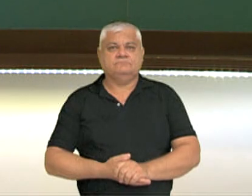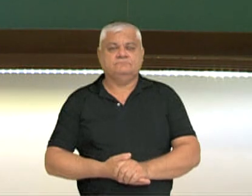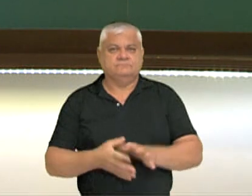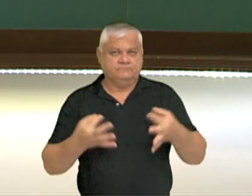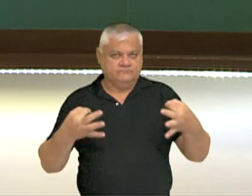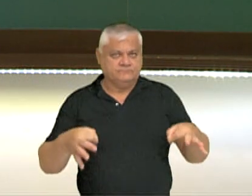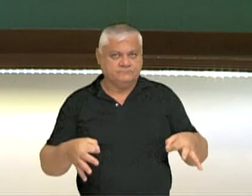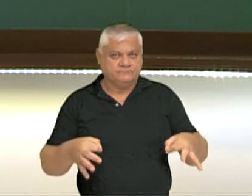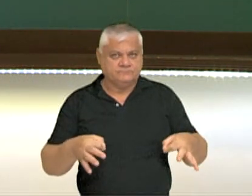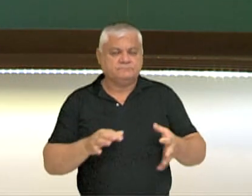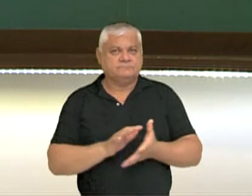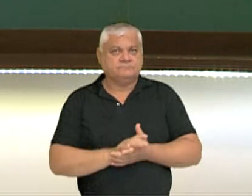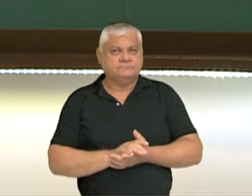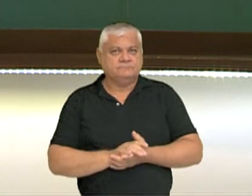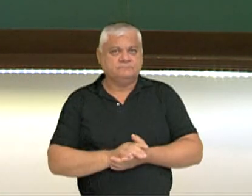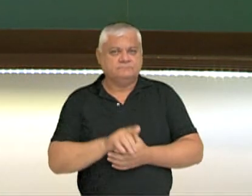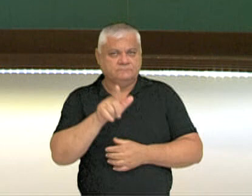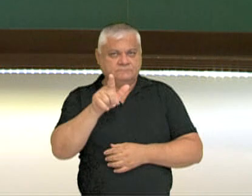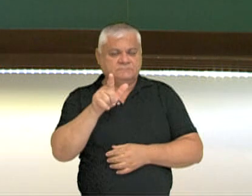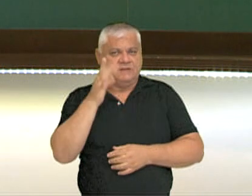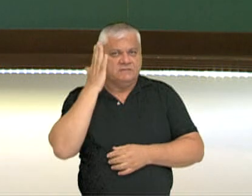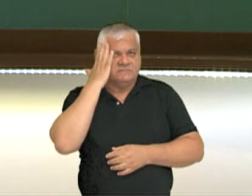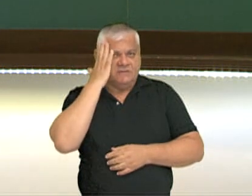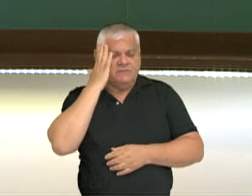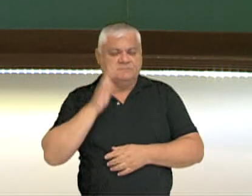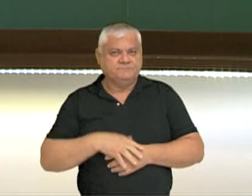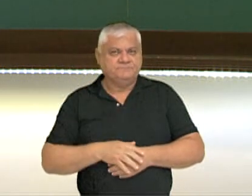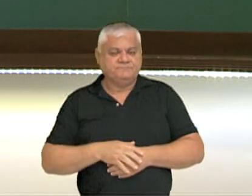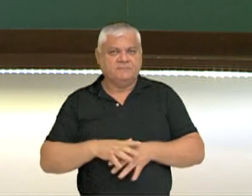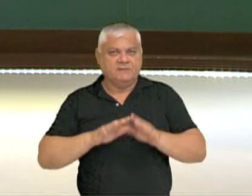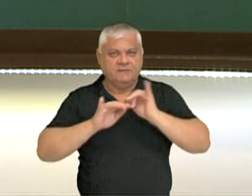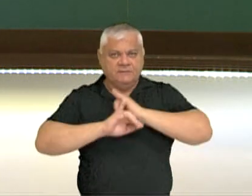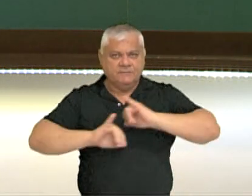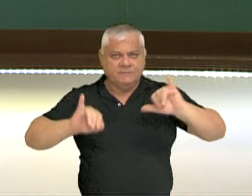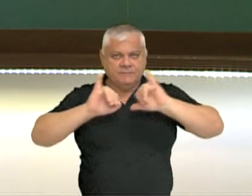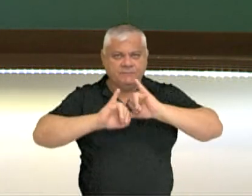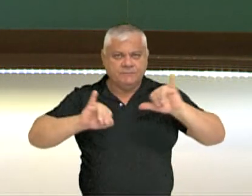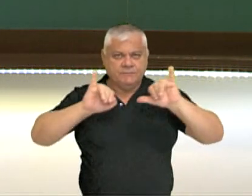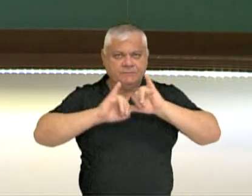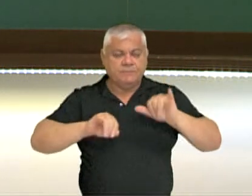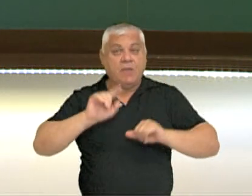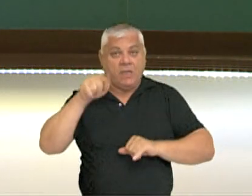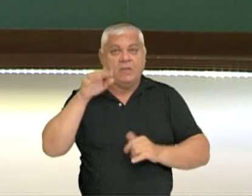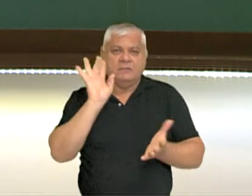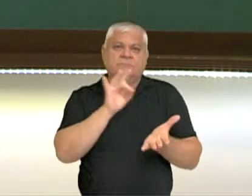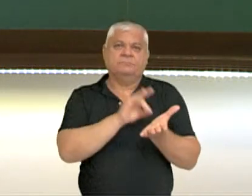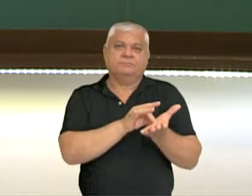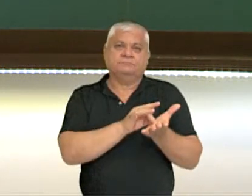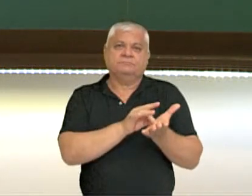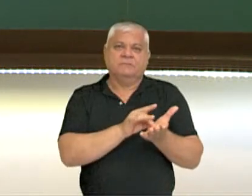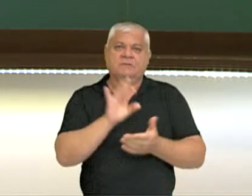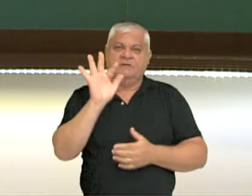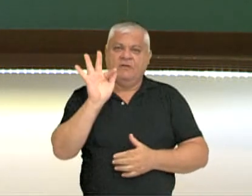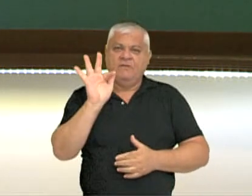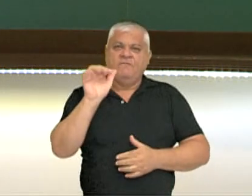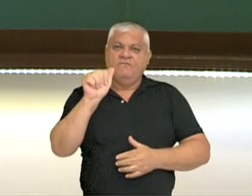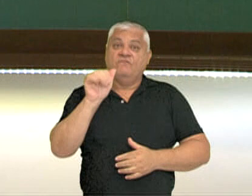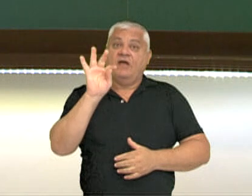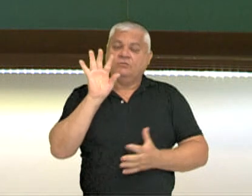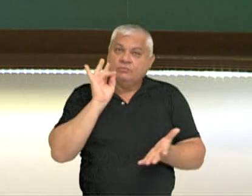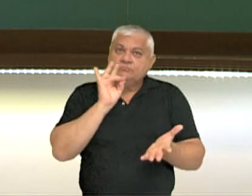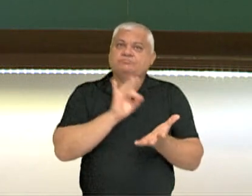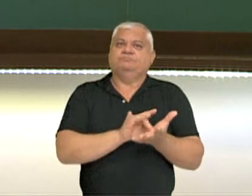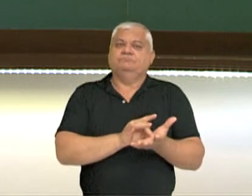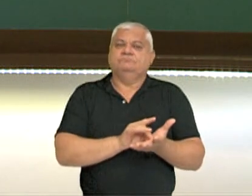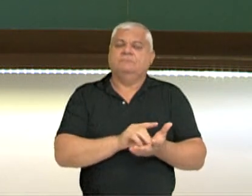Certo, pessoal? Vocês sabem que toda notícia é baseada em um fato. Você conseguiu identificar qual foi o